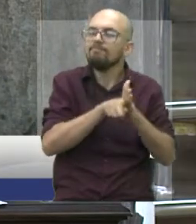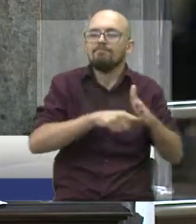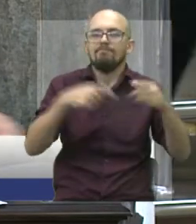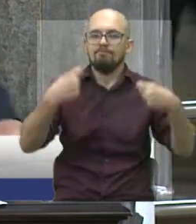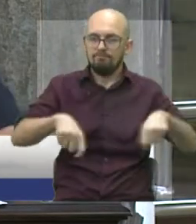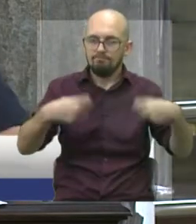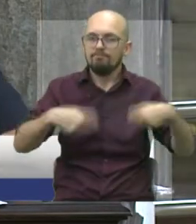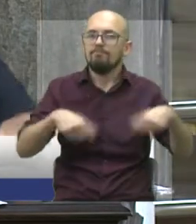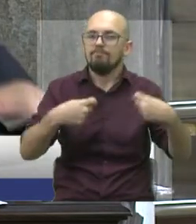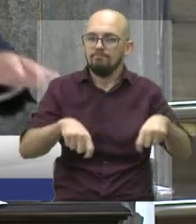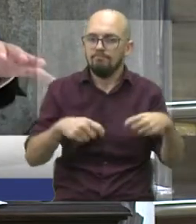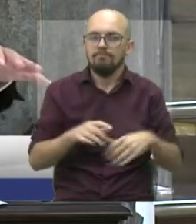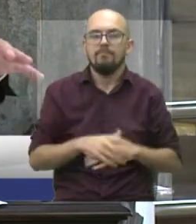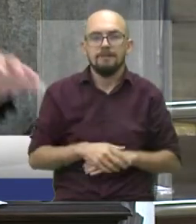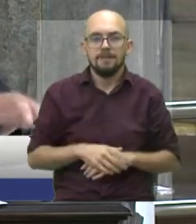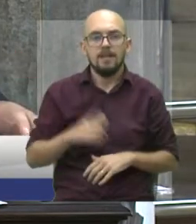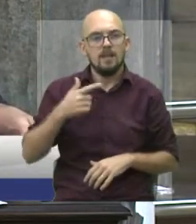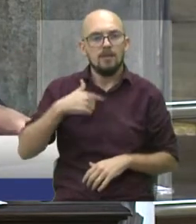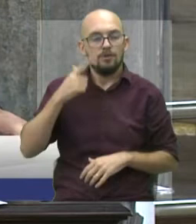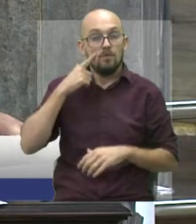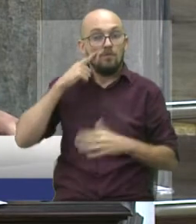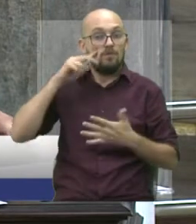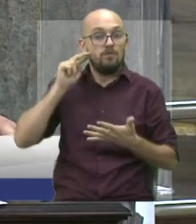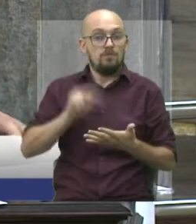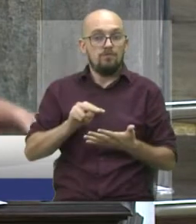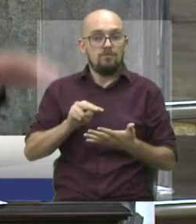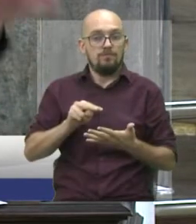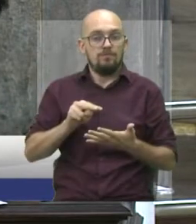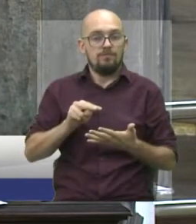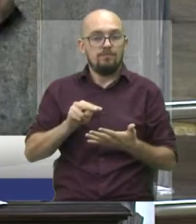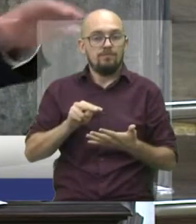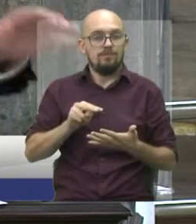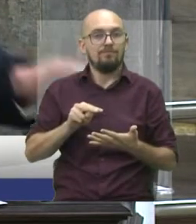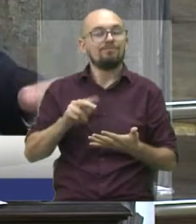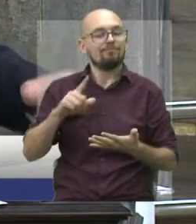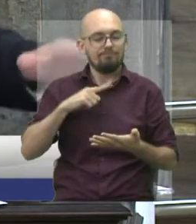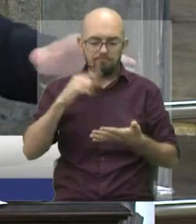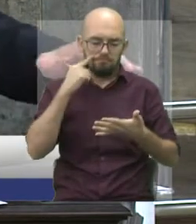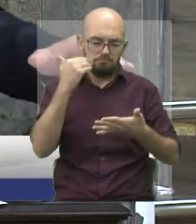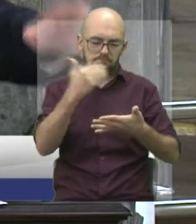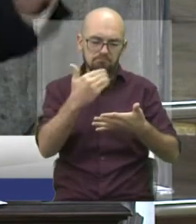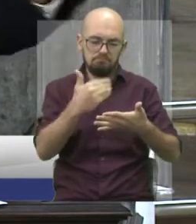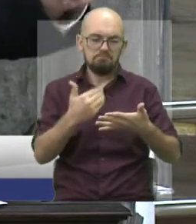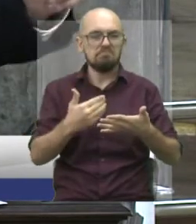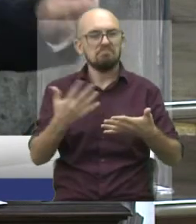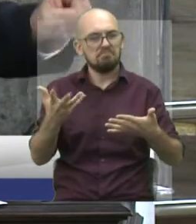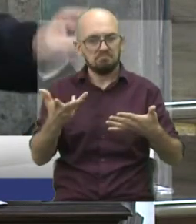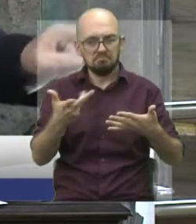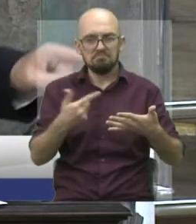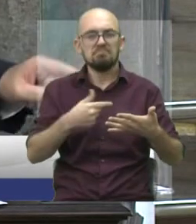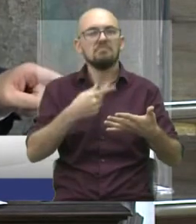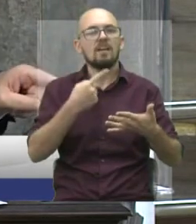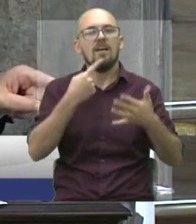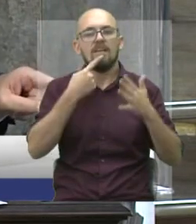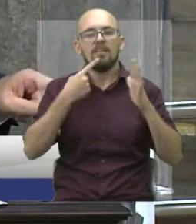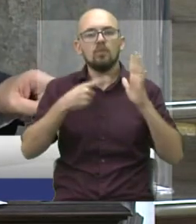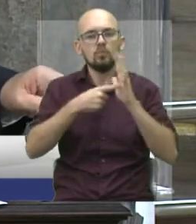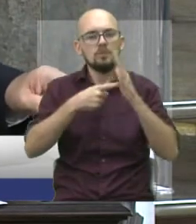Pelo que eu vi, pelo que eu tenho em mãos, está bem calçado o pessoal que foi fazer a